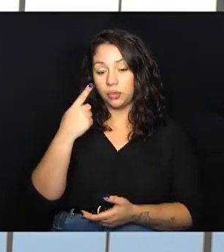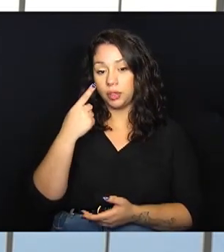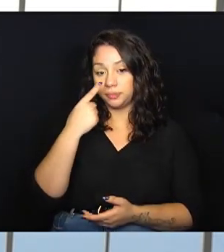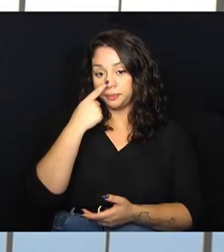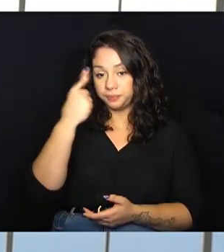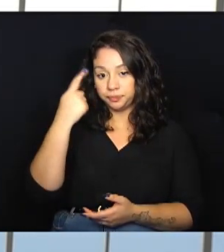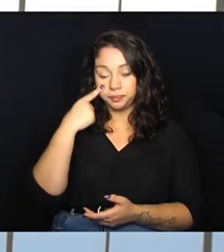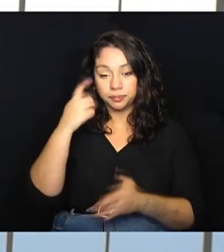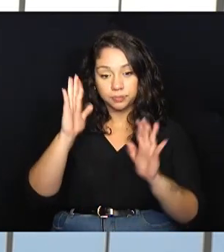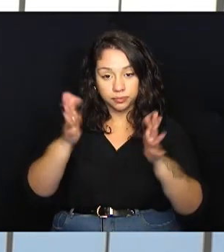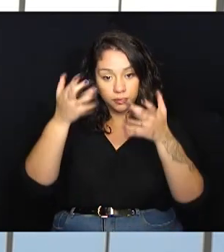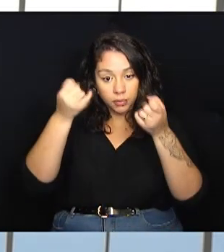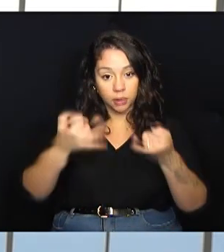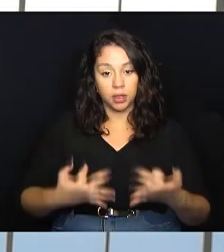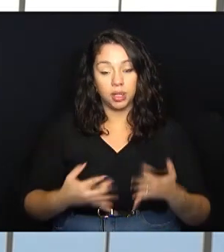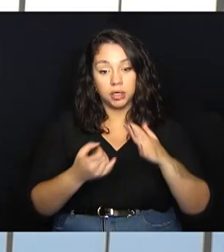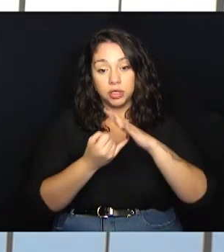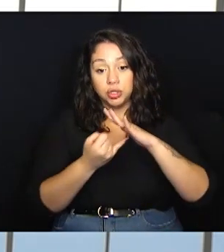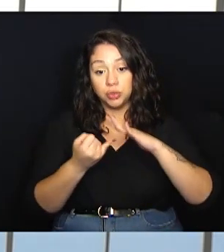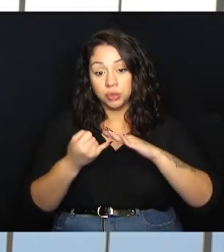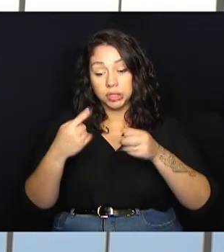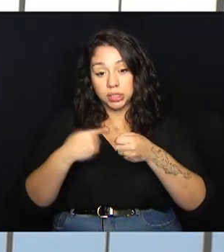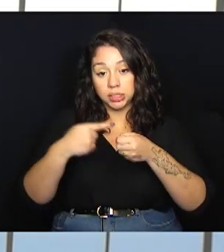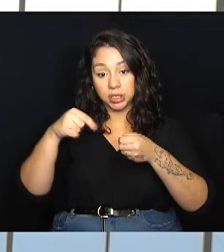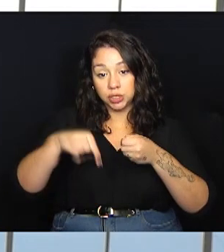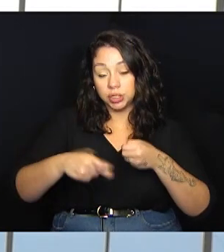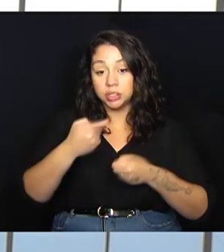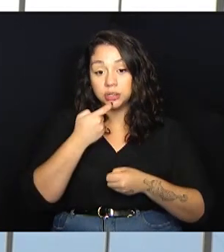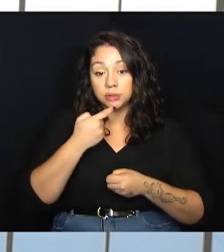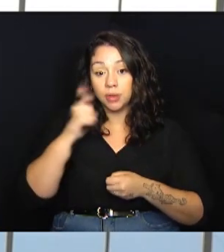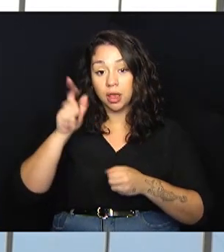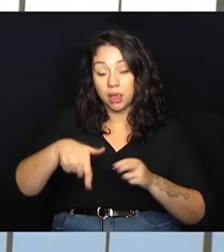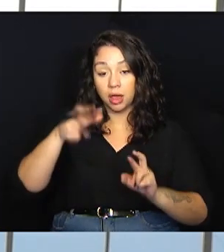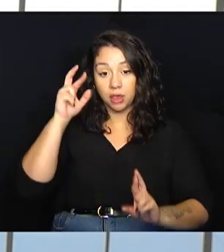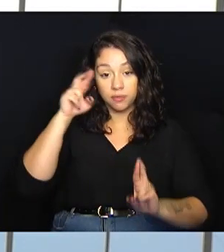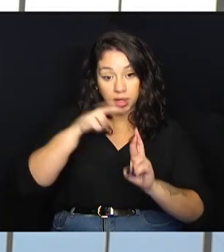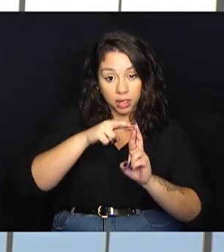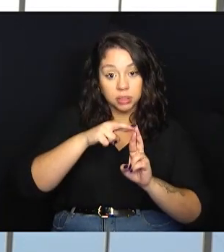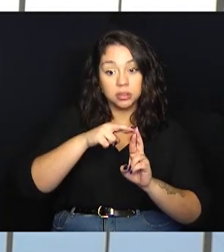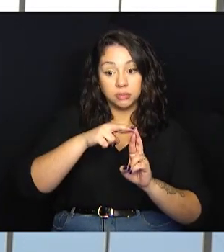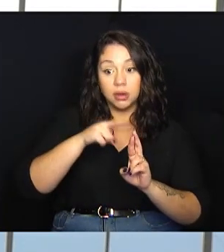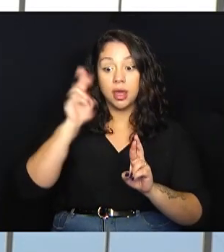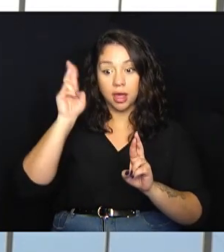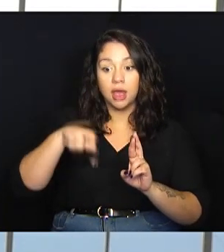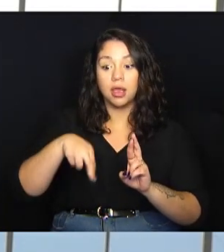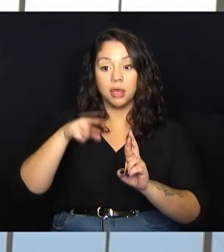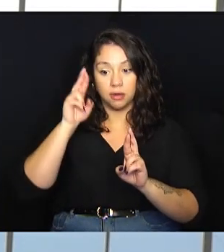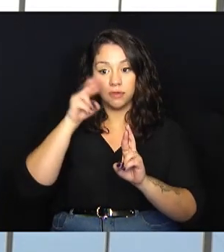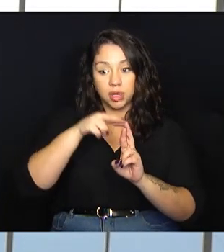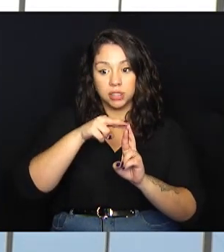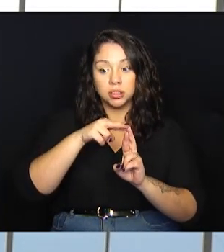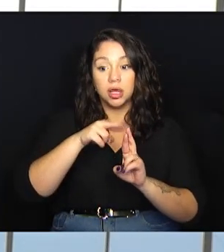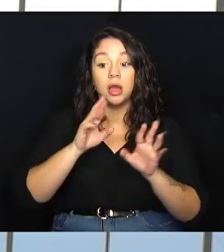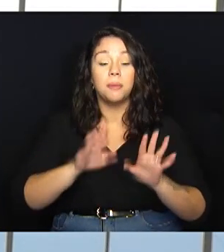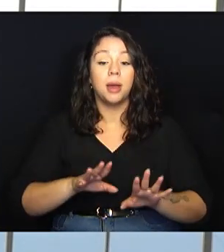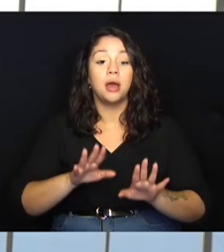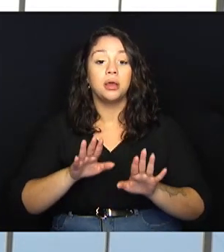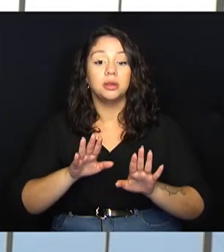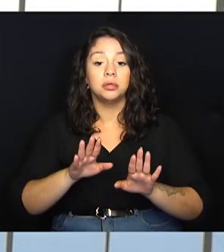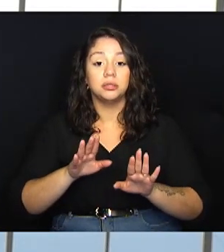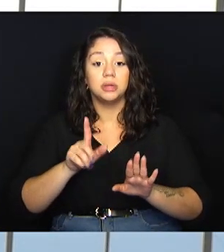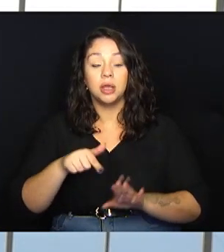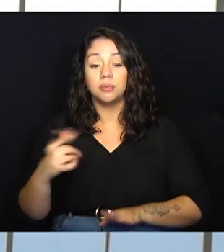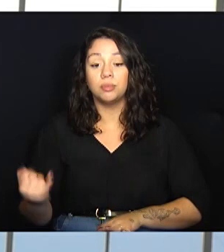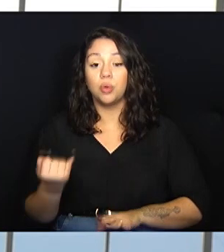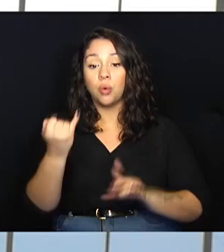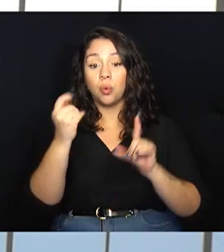muito bem aqui, né? As instituições da cidade de Campinas, elas são referência, a gente é uma referência nisso, mas nada como você ter,